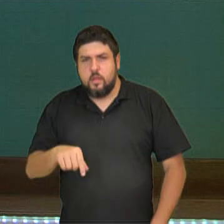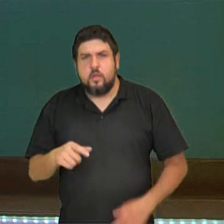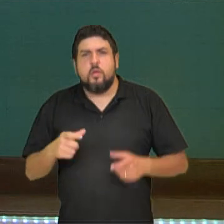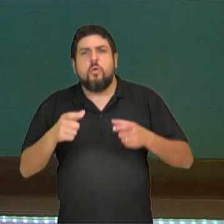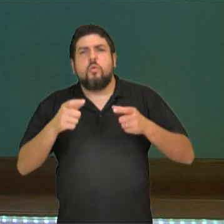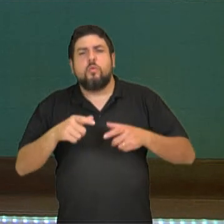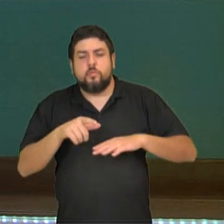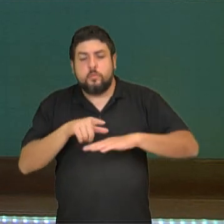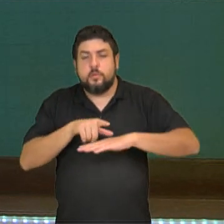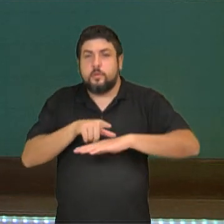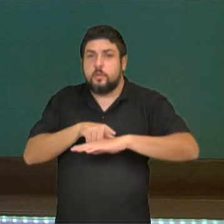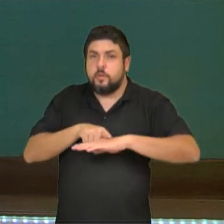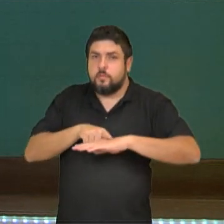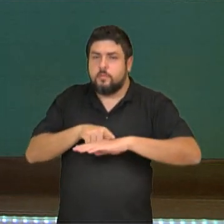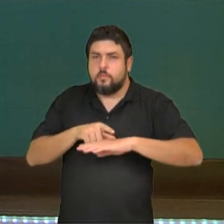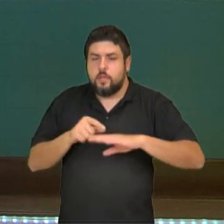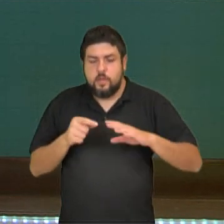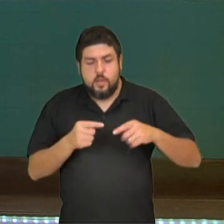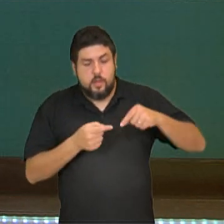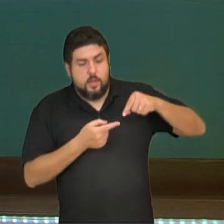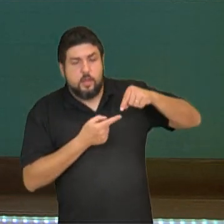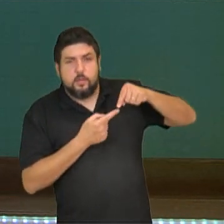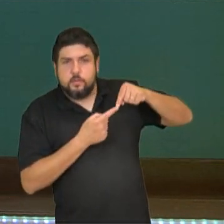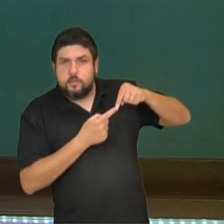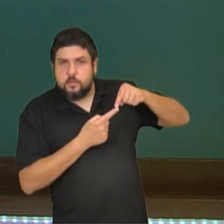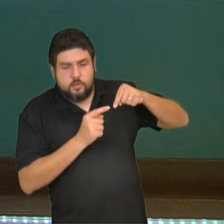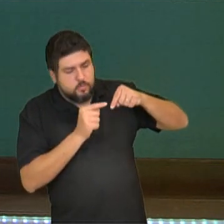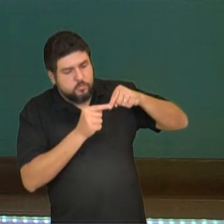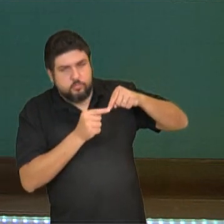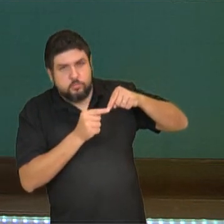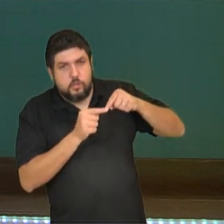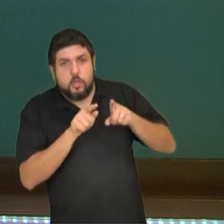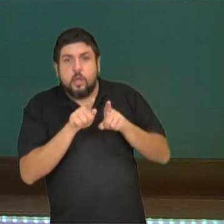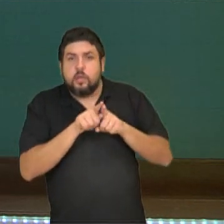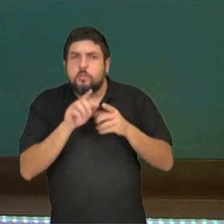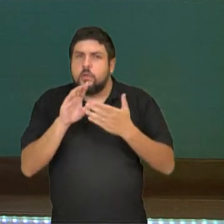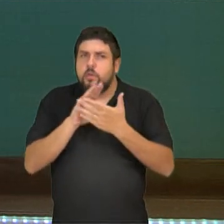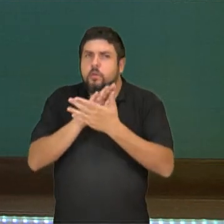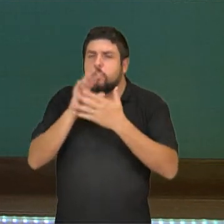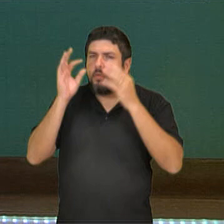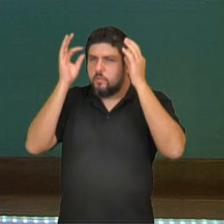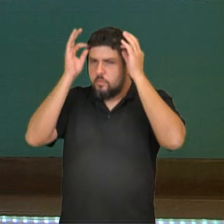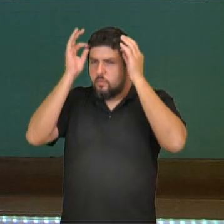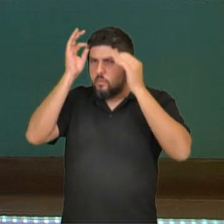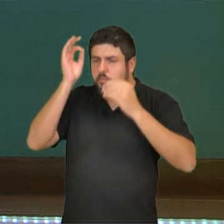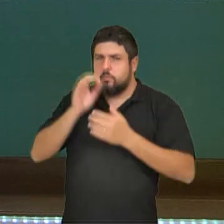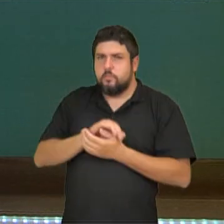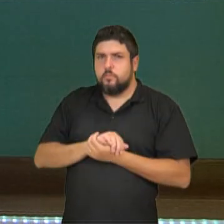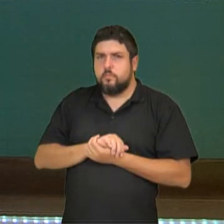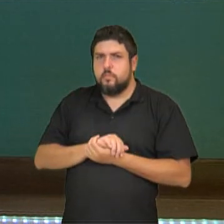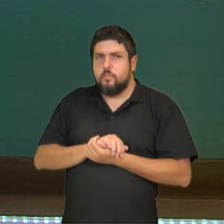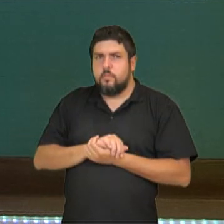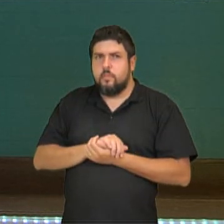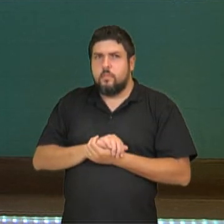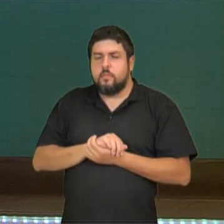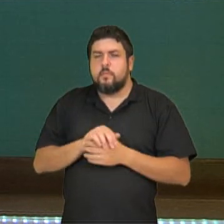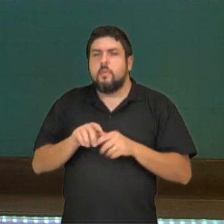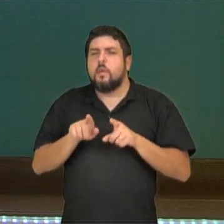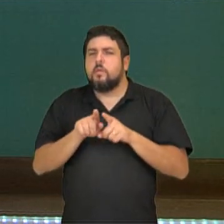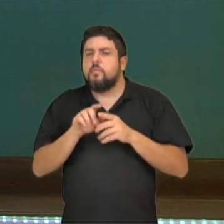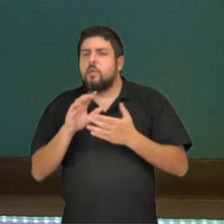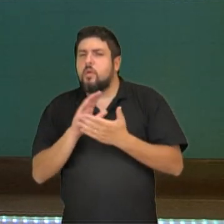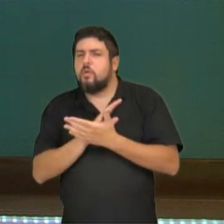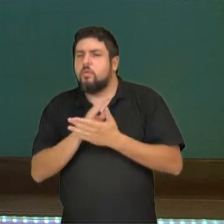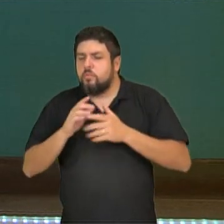nossa pele, nas unhas e até no cabelo. Então, algumas regiões do nosso corpo são mais afetadas por essas